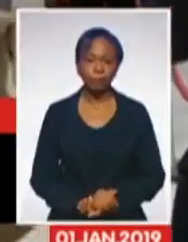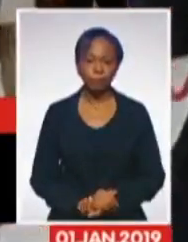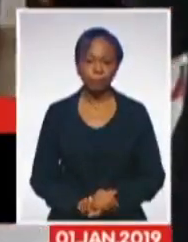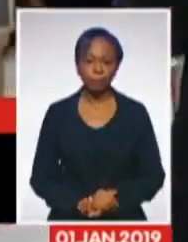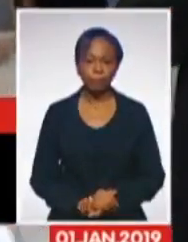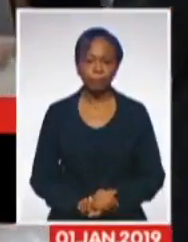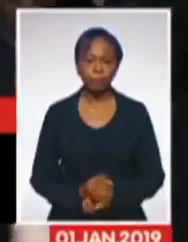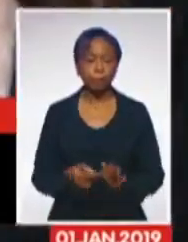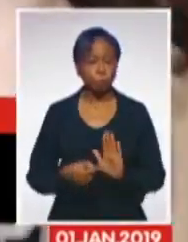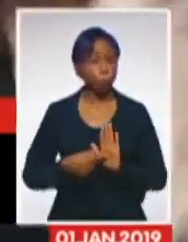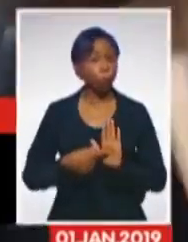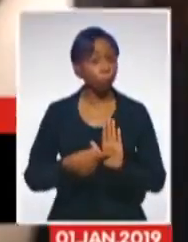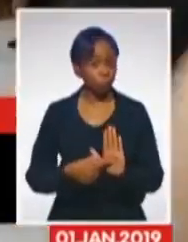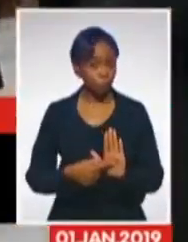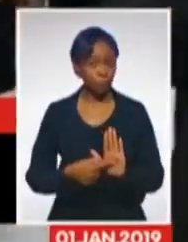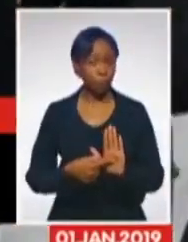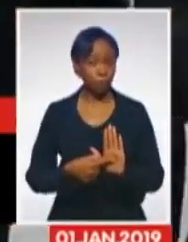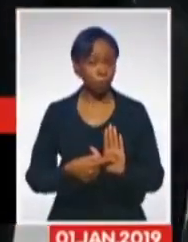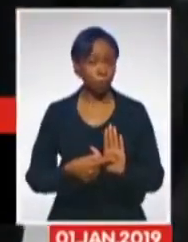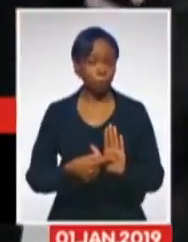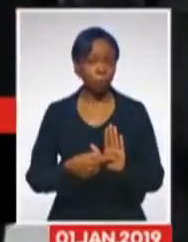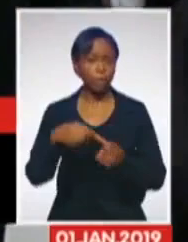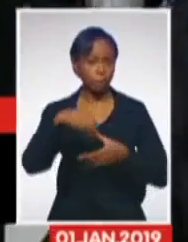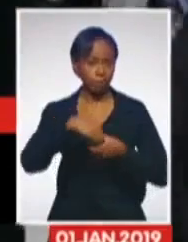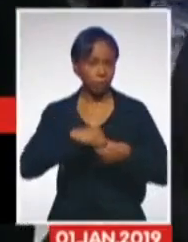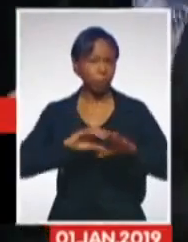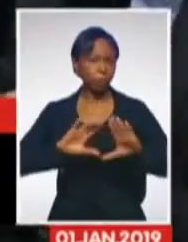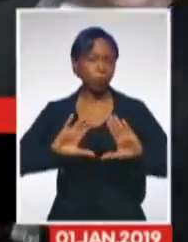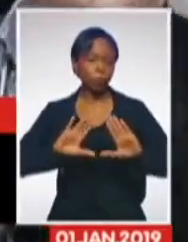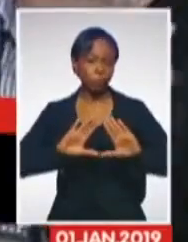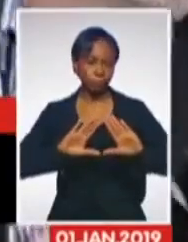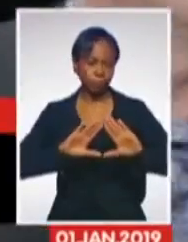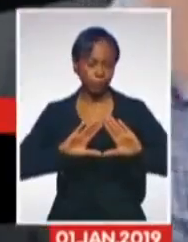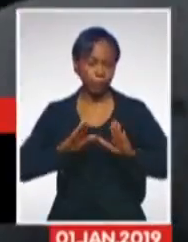caminho que ele está fazendo aqui por dentro da Assembleia.